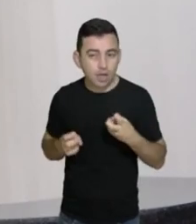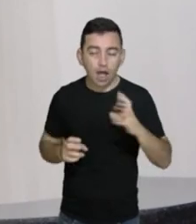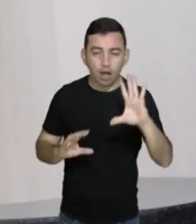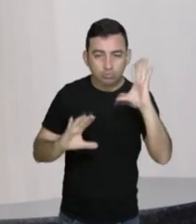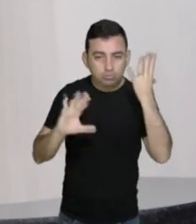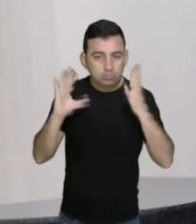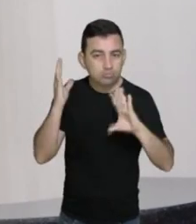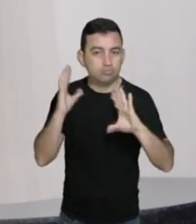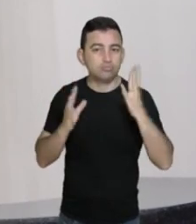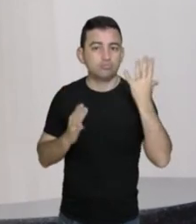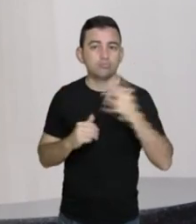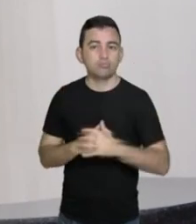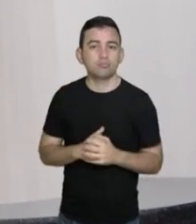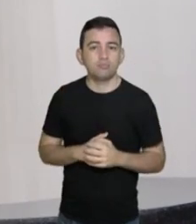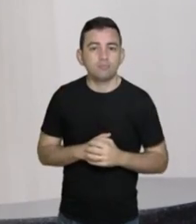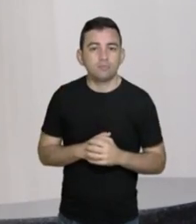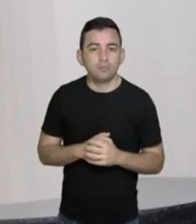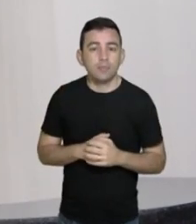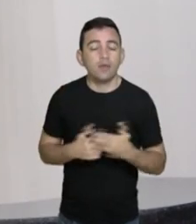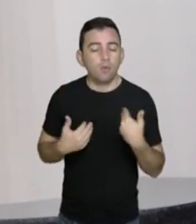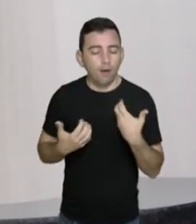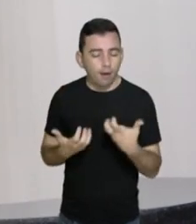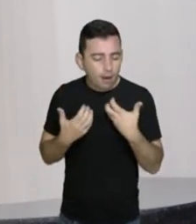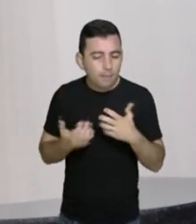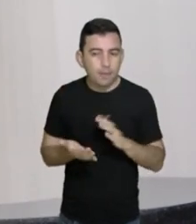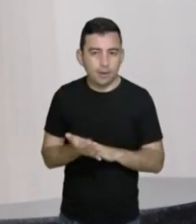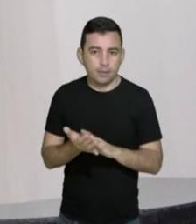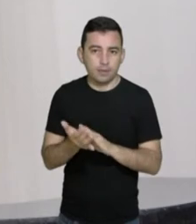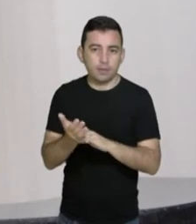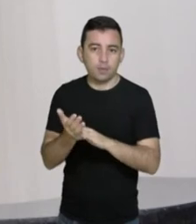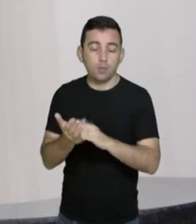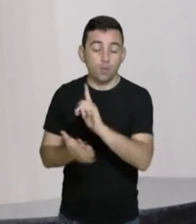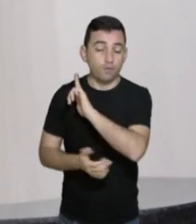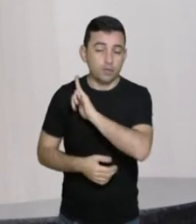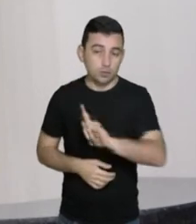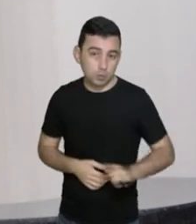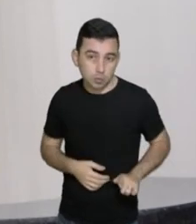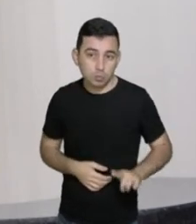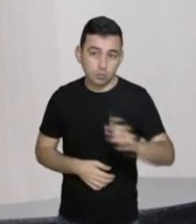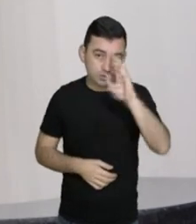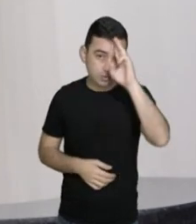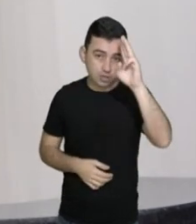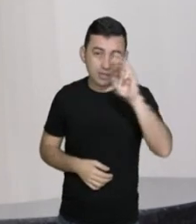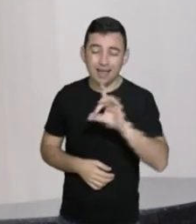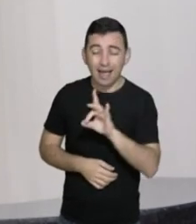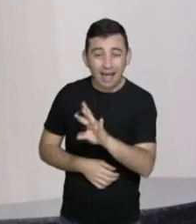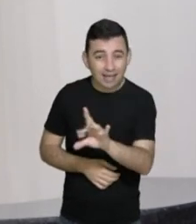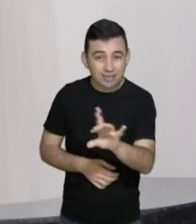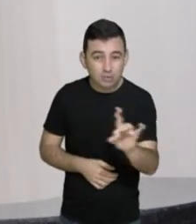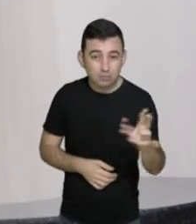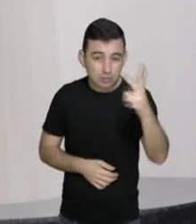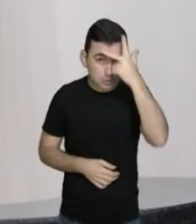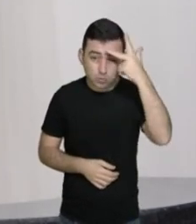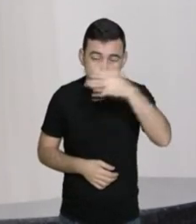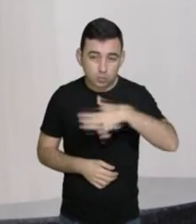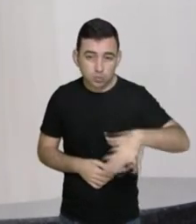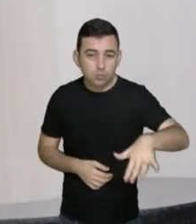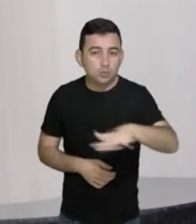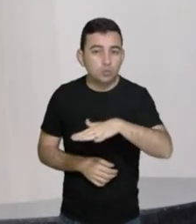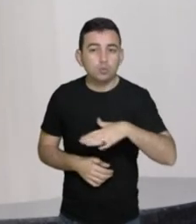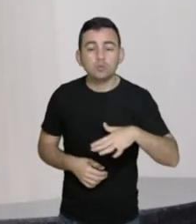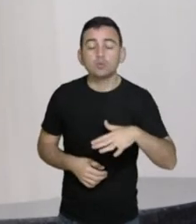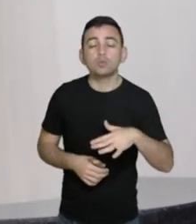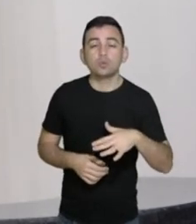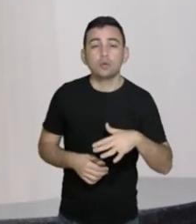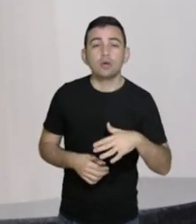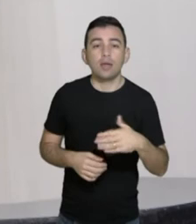acontecendo. Quero parabenizar o governador Moisés e a cada pessoa que calorosamente compartilhou o momento do